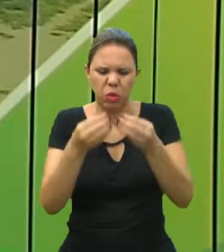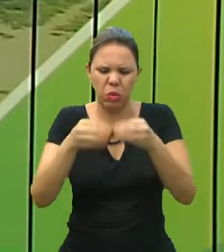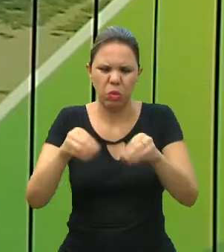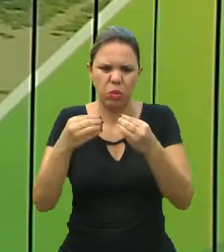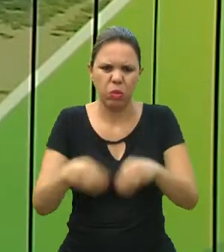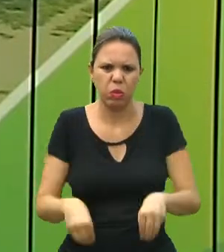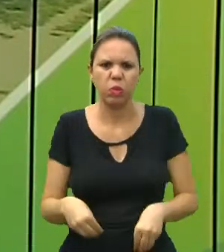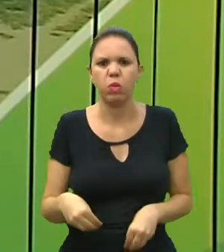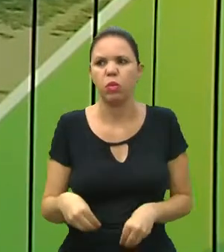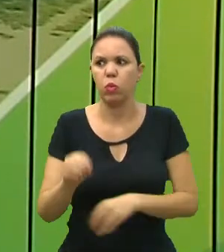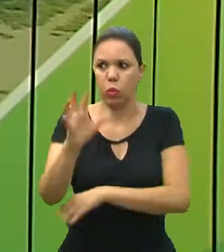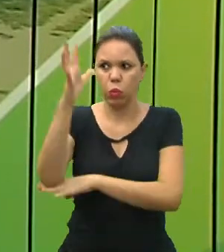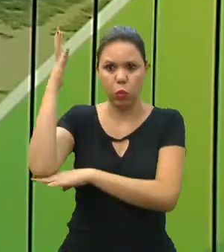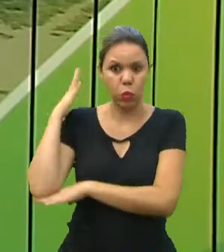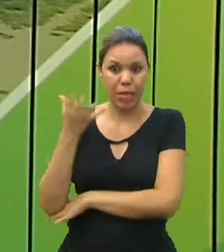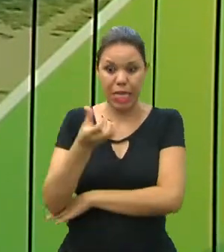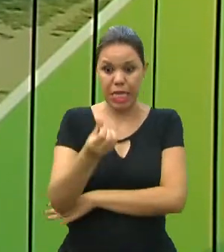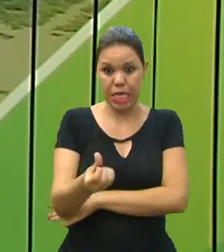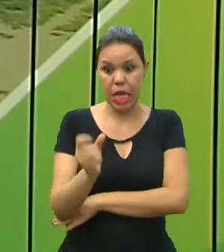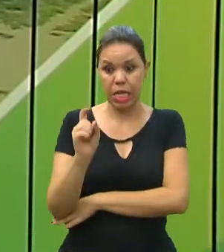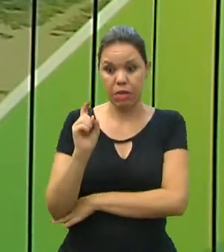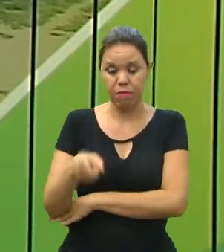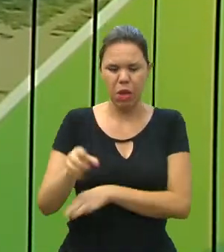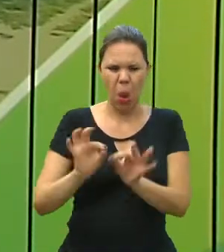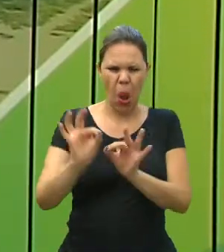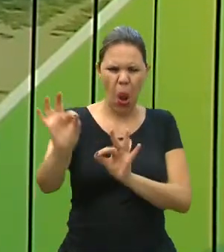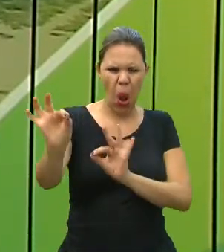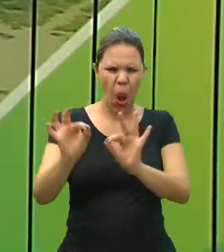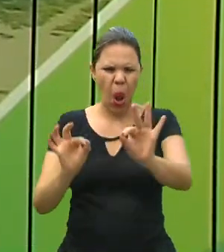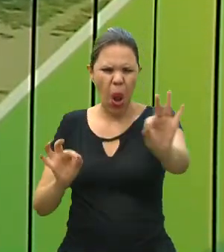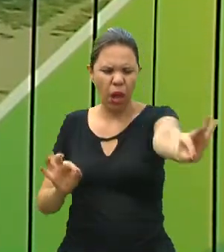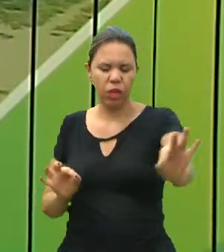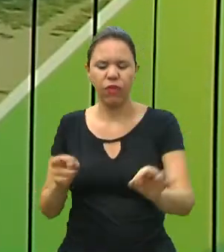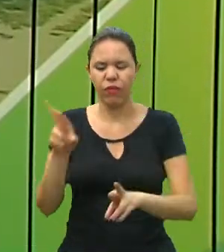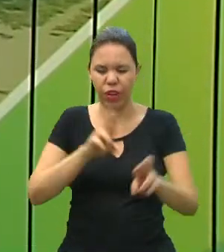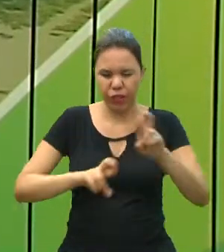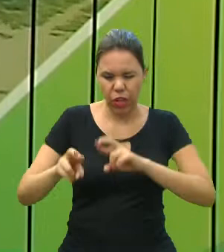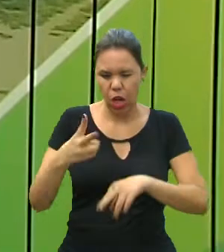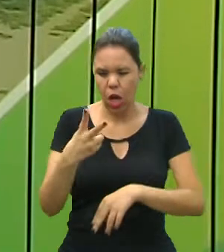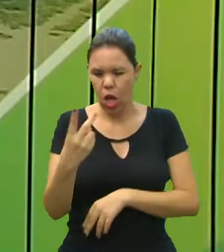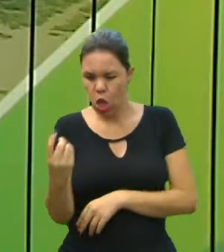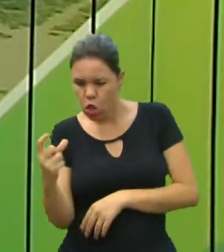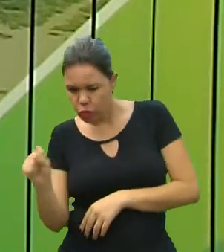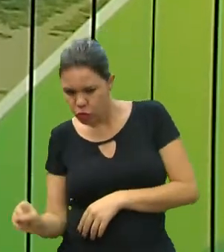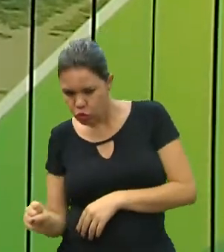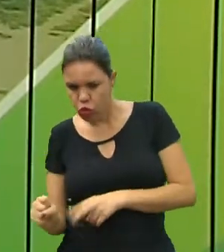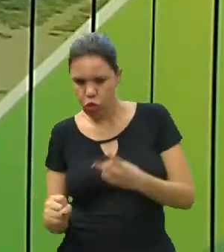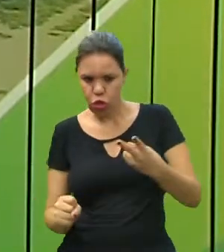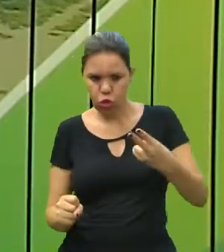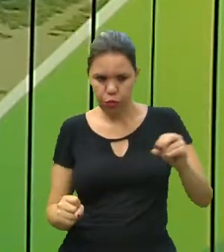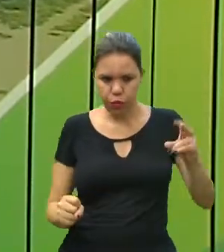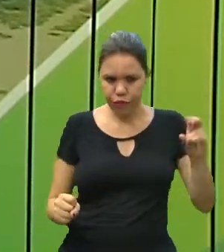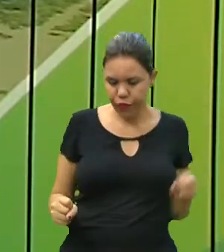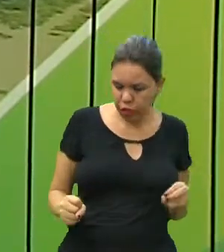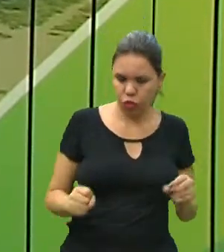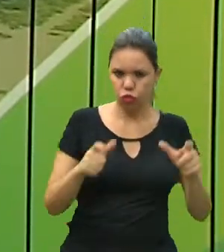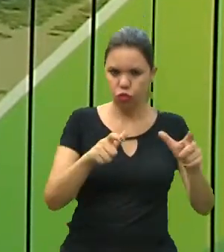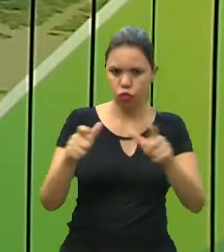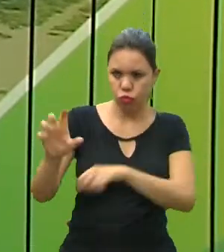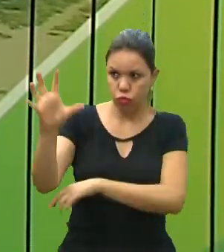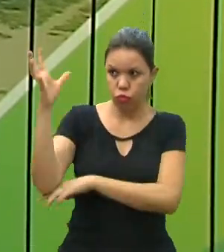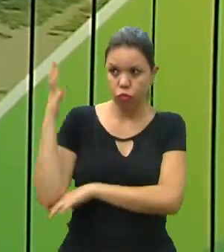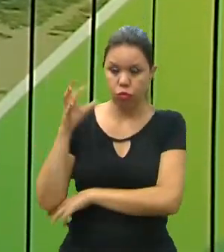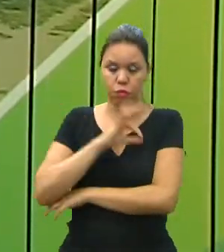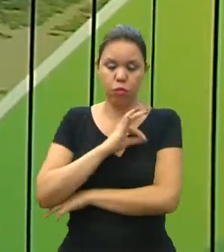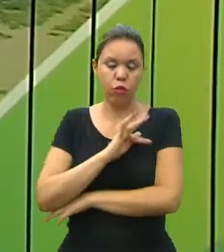degradação ambiental de quase 6 mil hectares, verificada entre os anos de 2018 e 2020 na